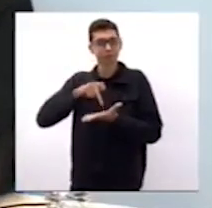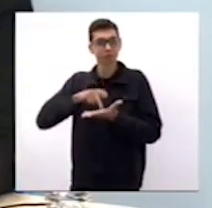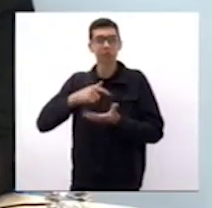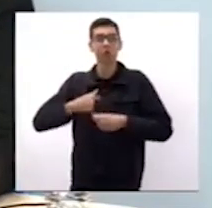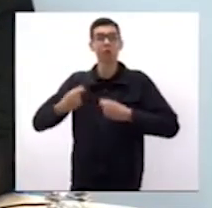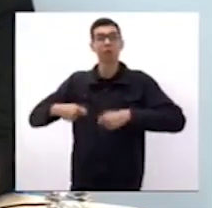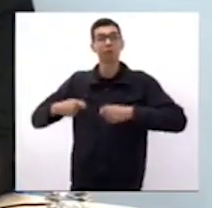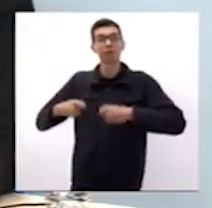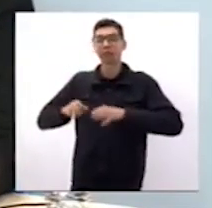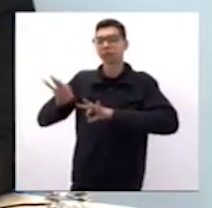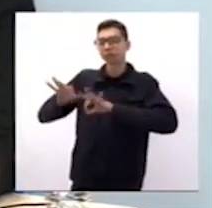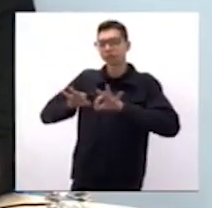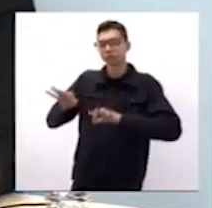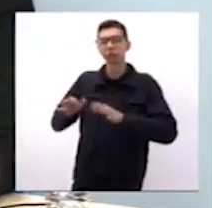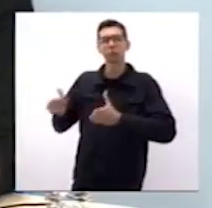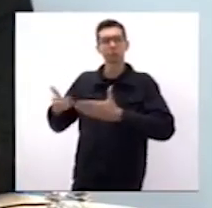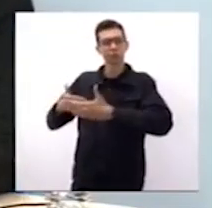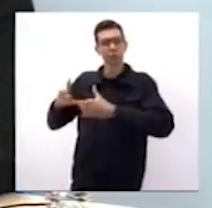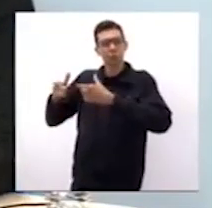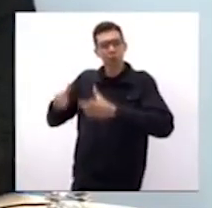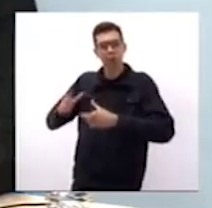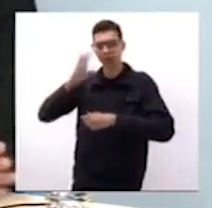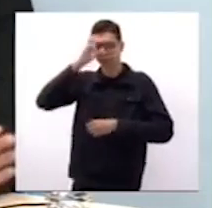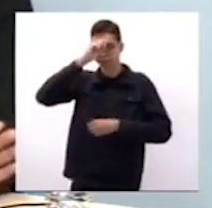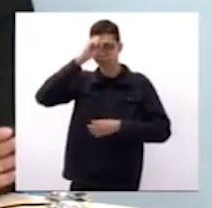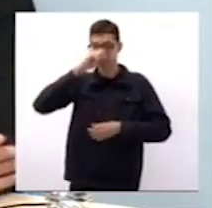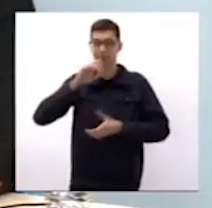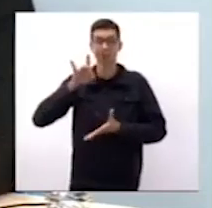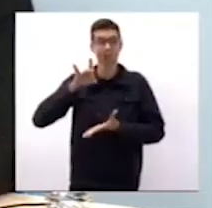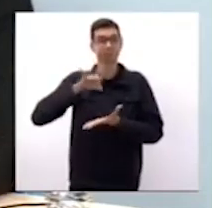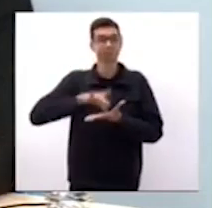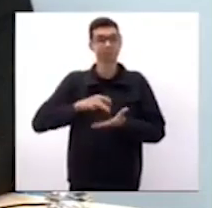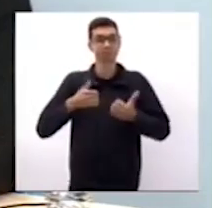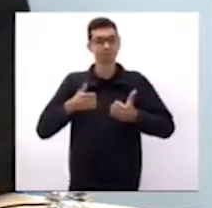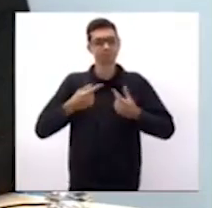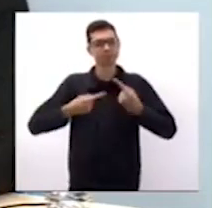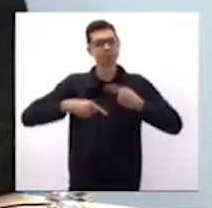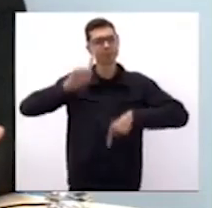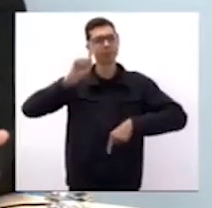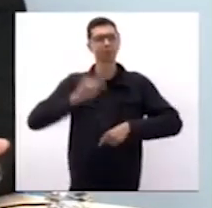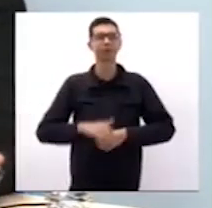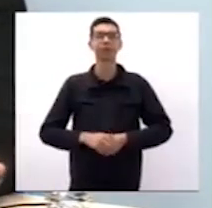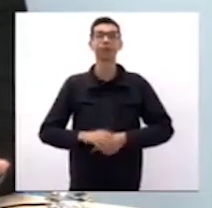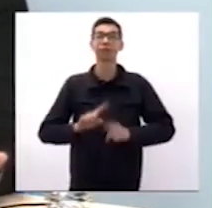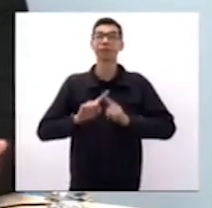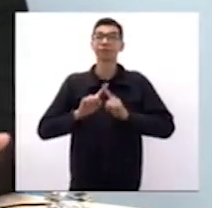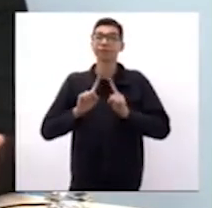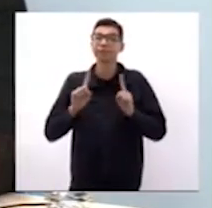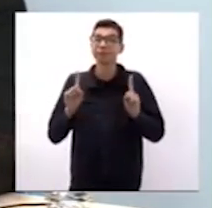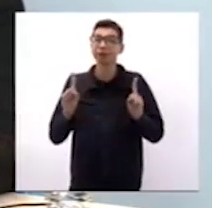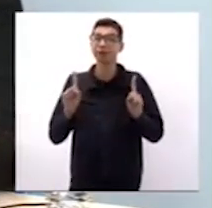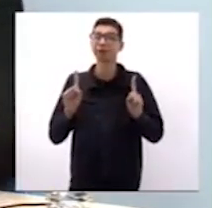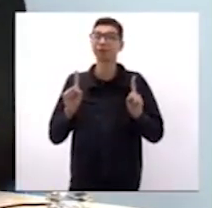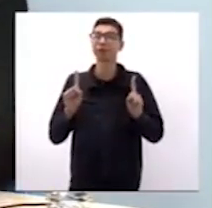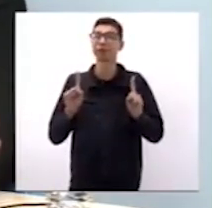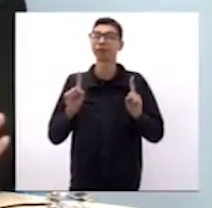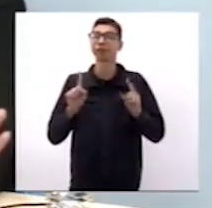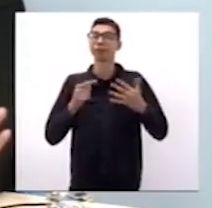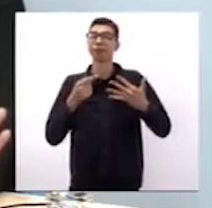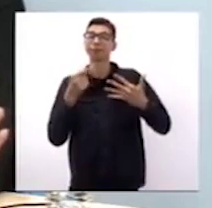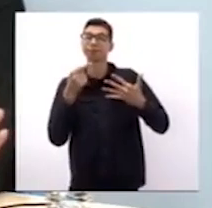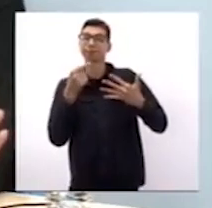de forma efetiva. Mas é aquilo que a gente já comentou aqui, são pontos de reflexão.